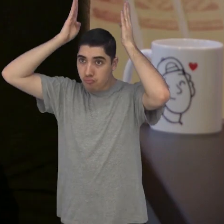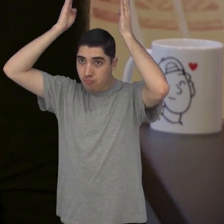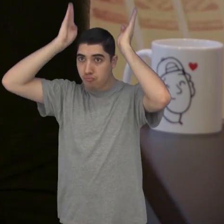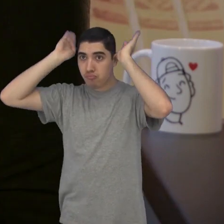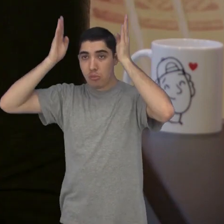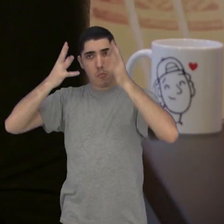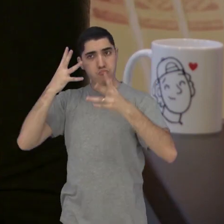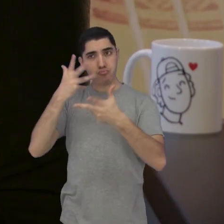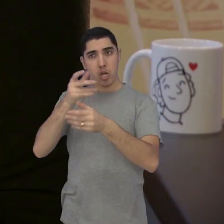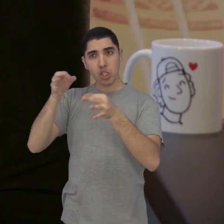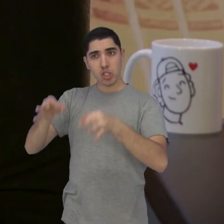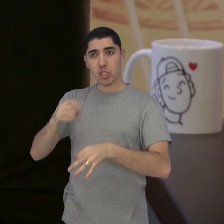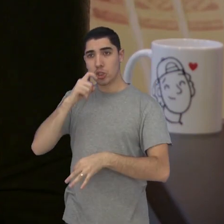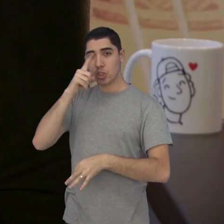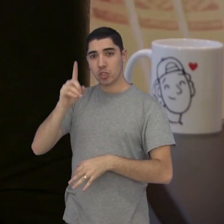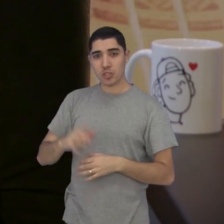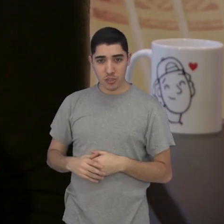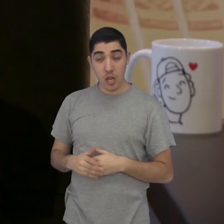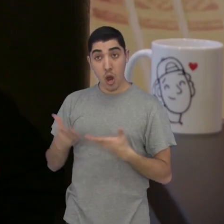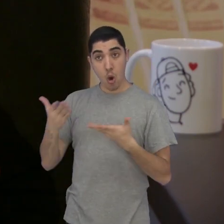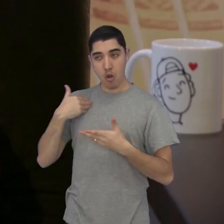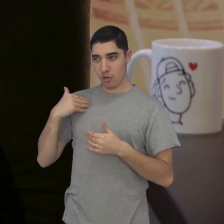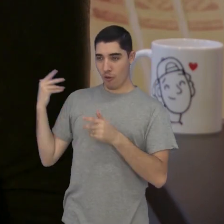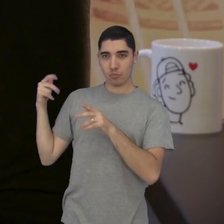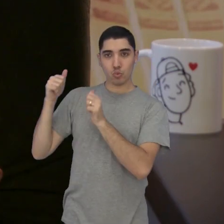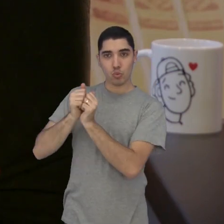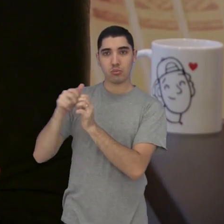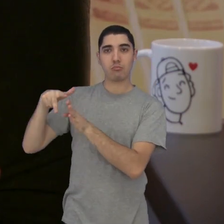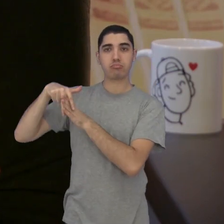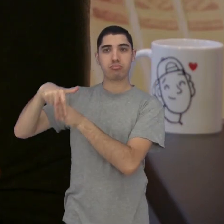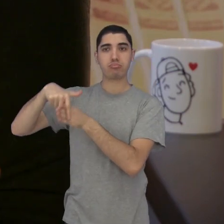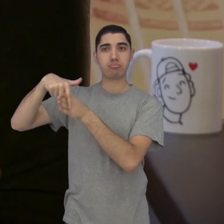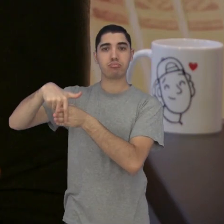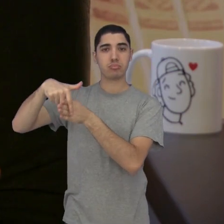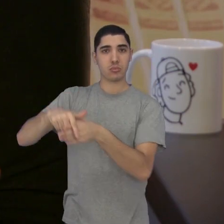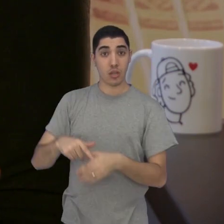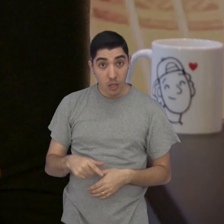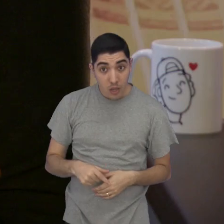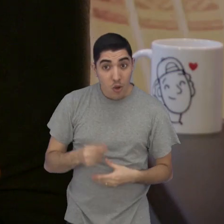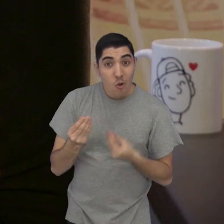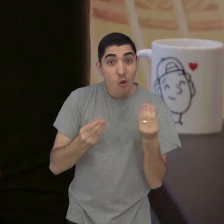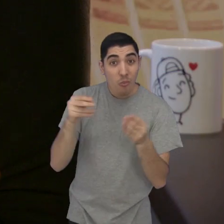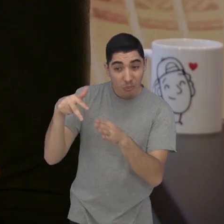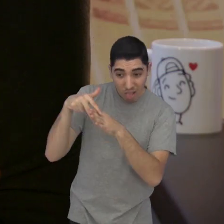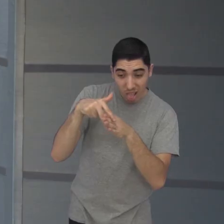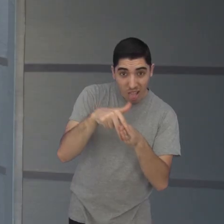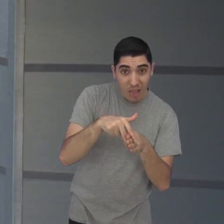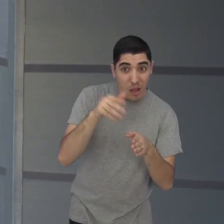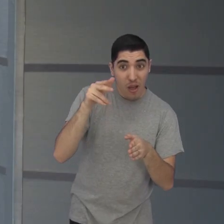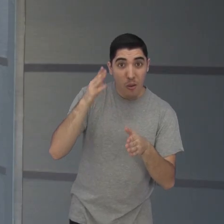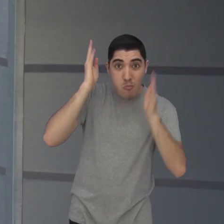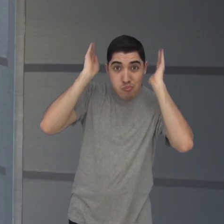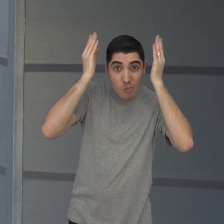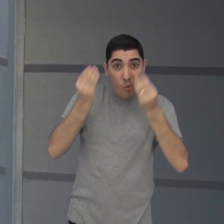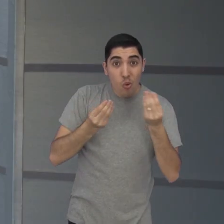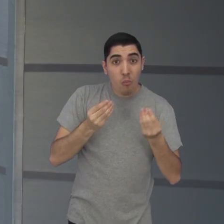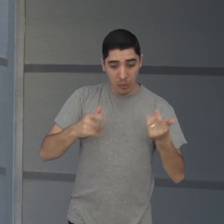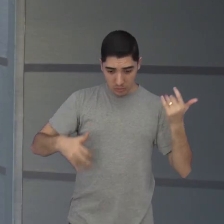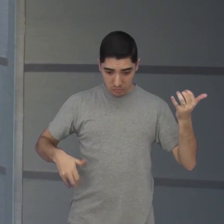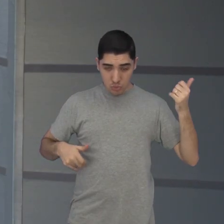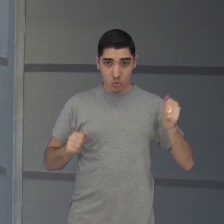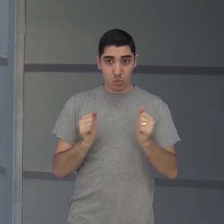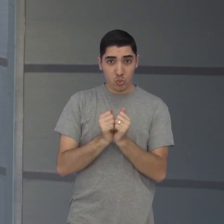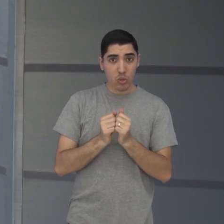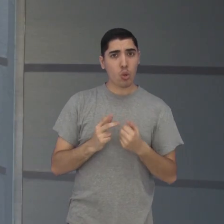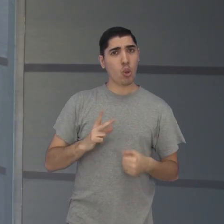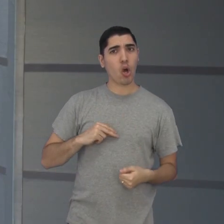cabeça. Burrão chique mesmo, bonito. Inclusive eu vim para cá hoje com ele. De burro e com a mulher atrás do burro? É. Só que e chegou com a